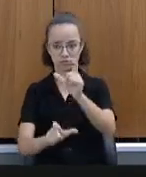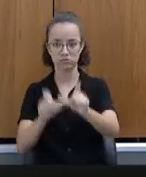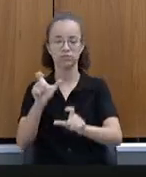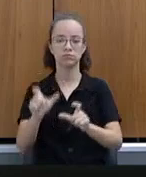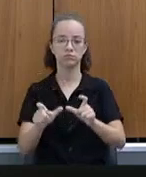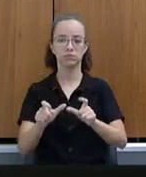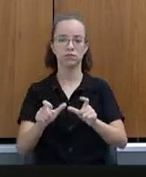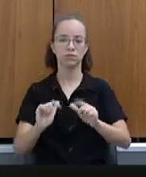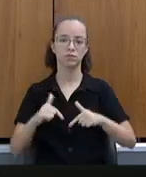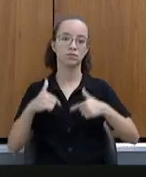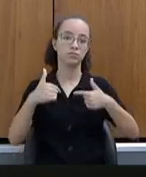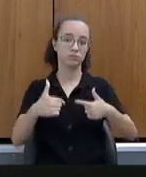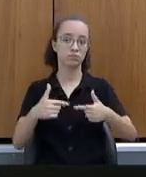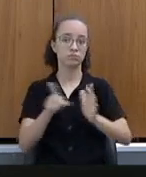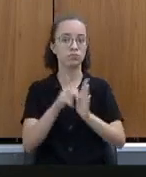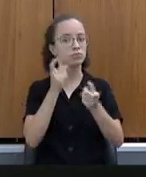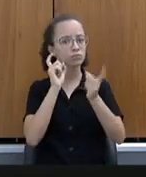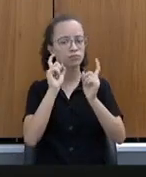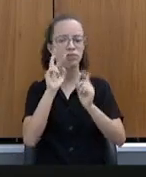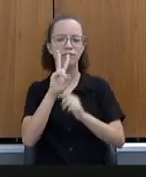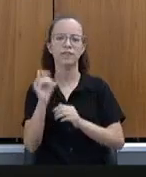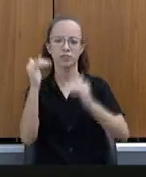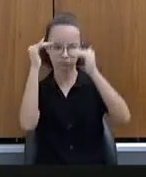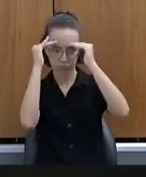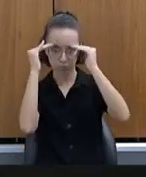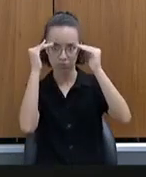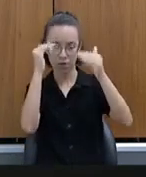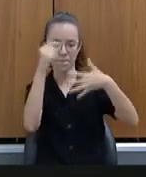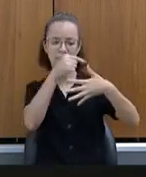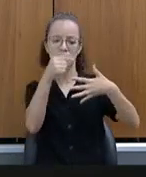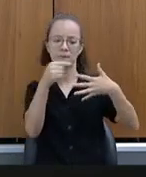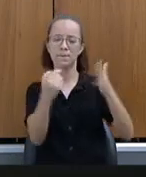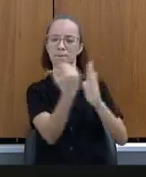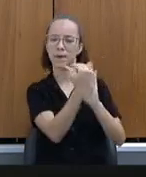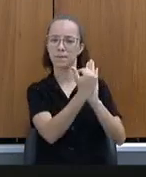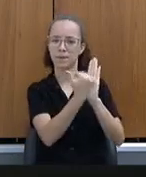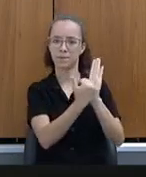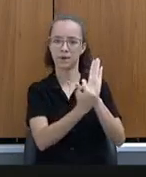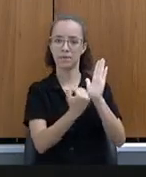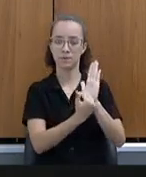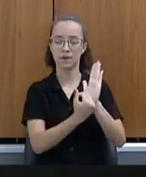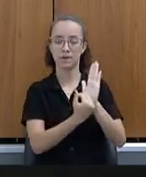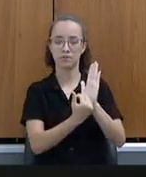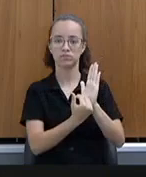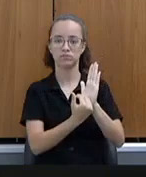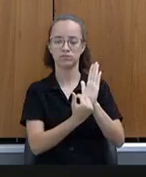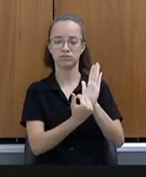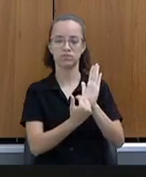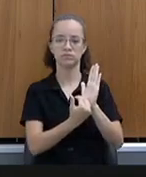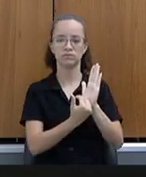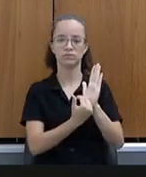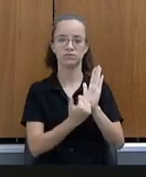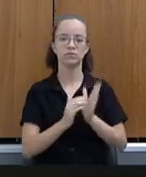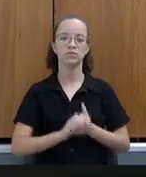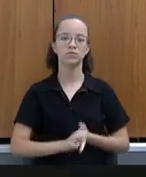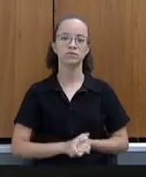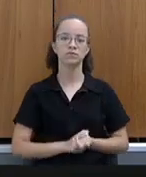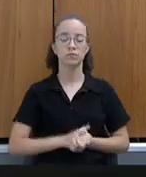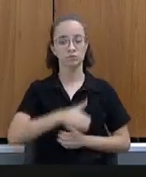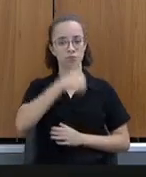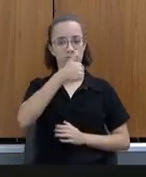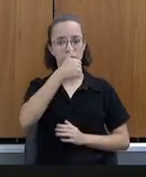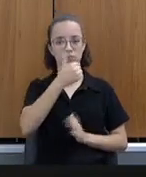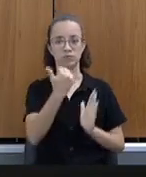os atos desta reunião obedecerão as seguintes normas e procedimentos primeiro